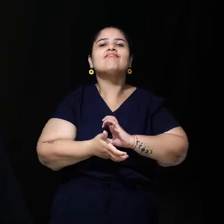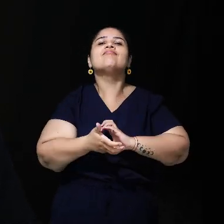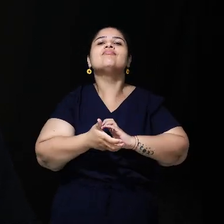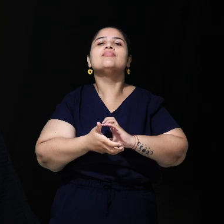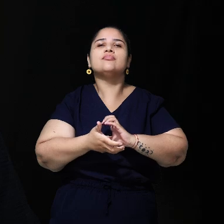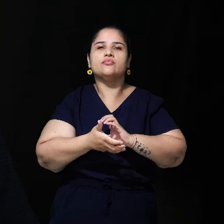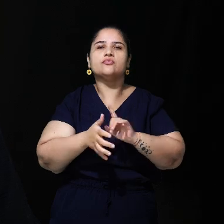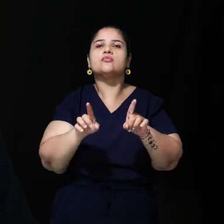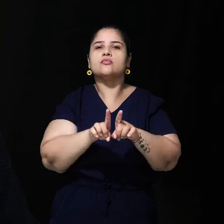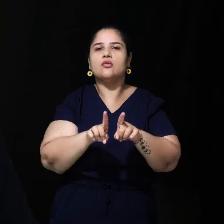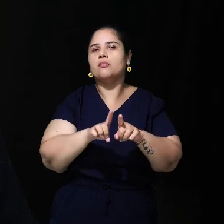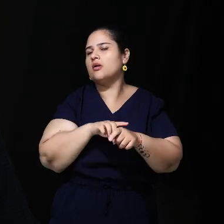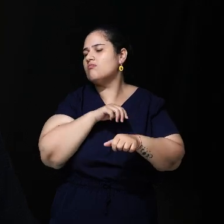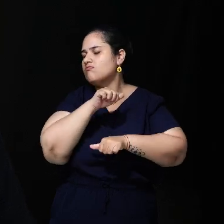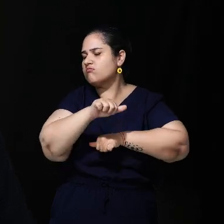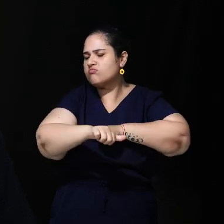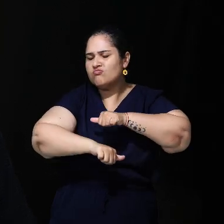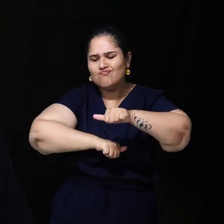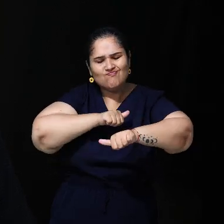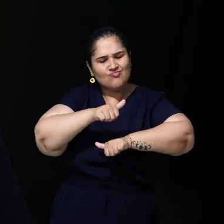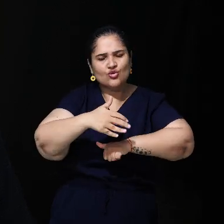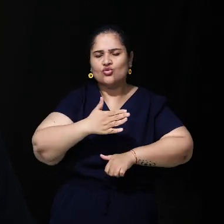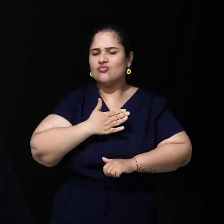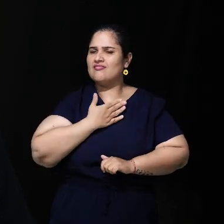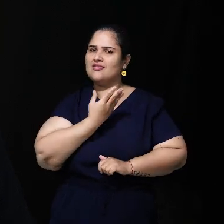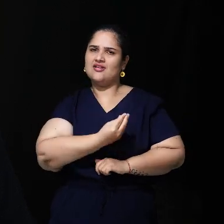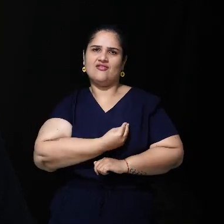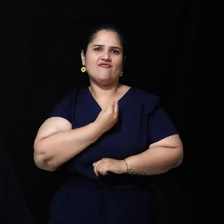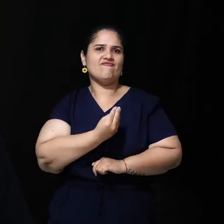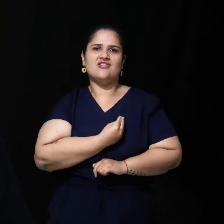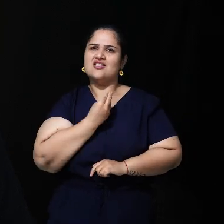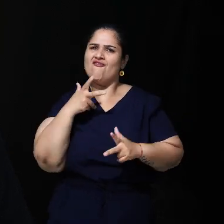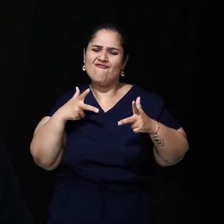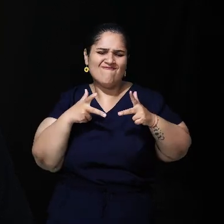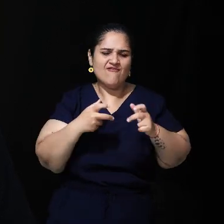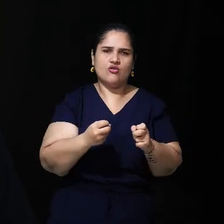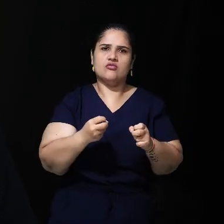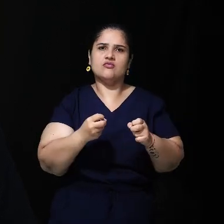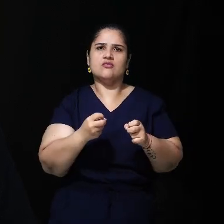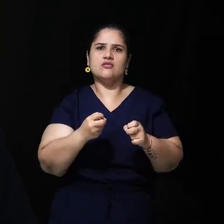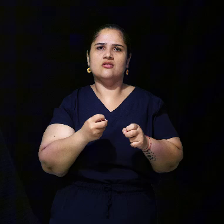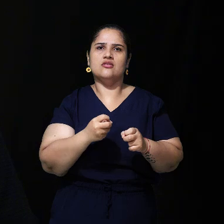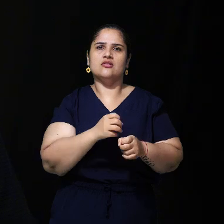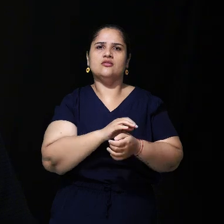que mudou minha vida, eu posso dizer, drasticamente, né? Assim, ela